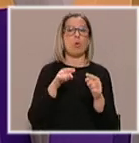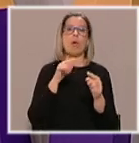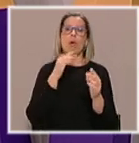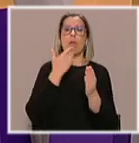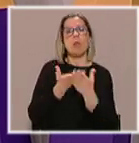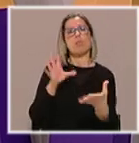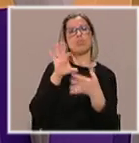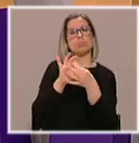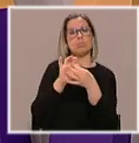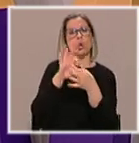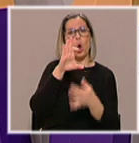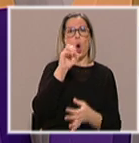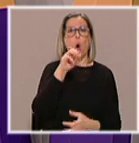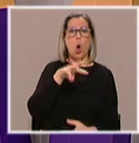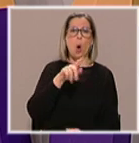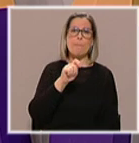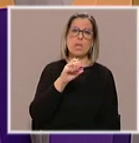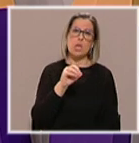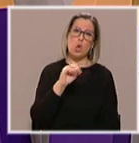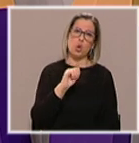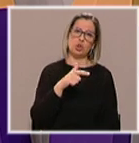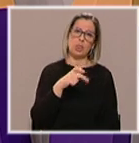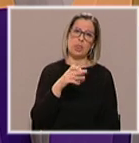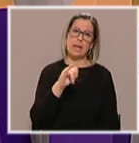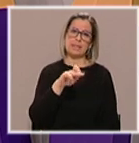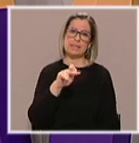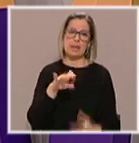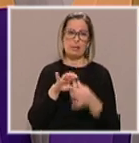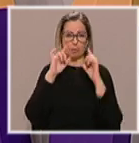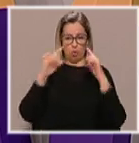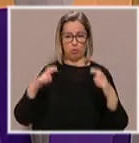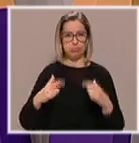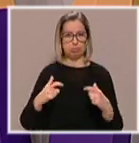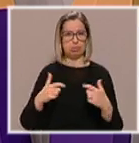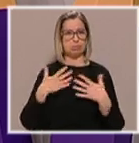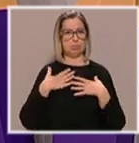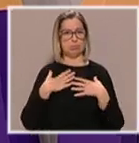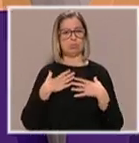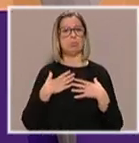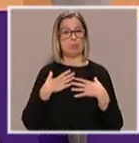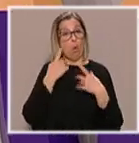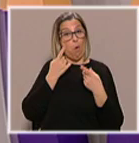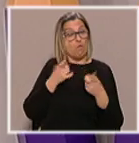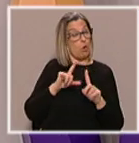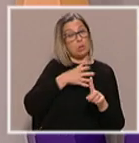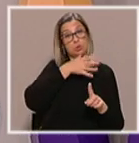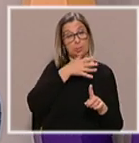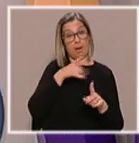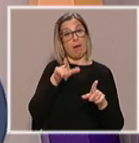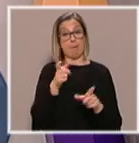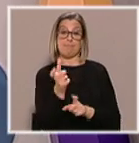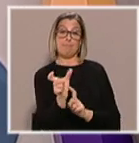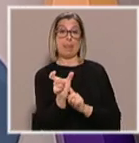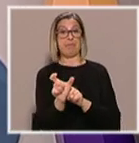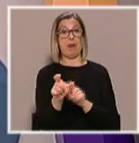aula por vos focar o seu conceito, e quando dizemos que a homeostasia, recapitulando um pouco, é nada mais do